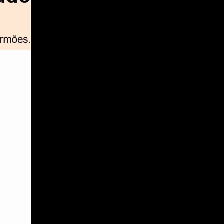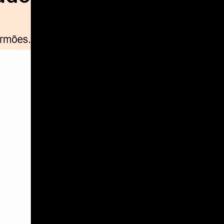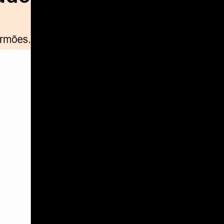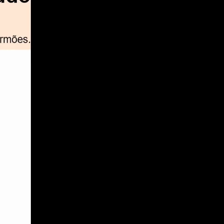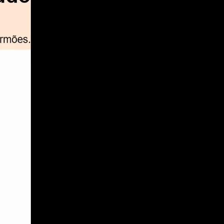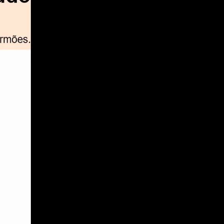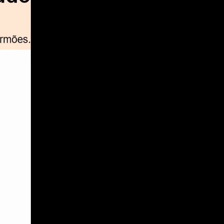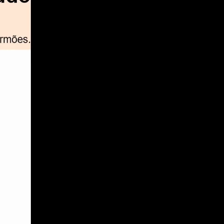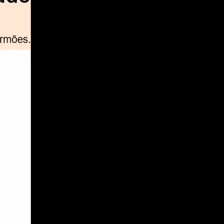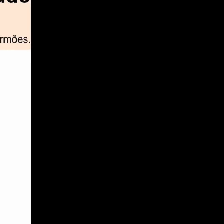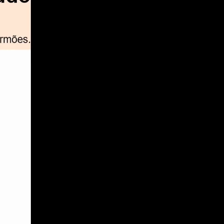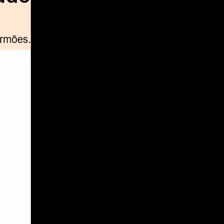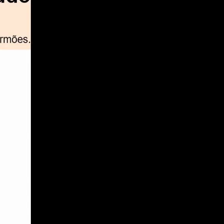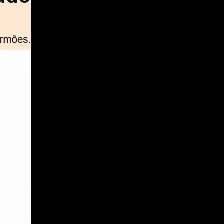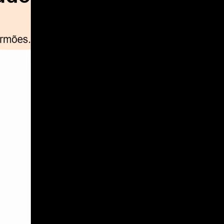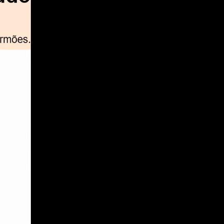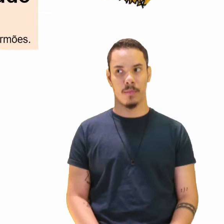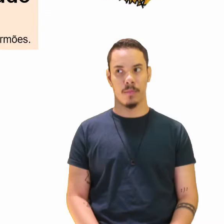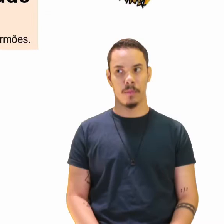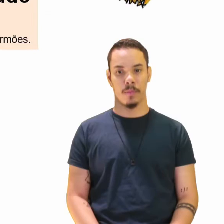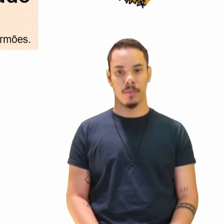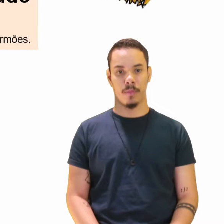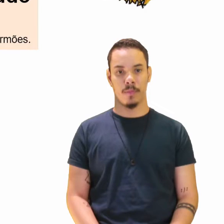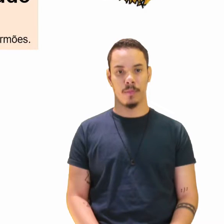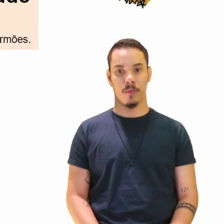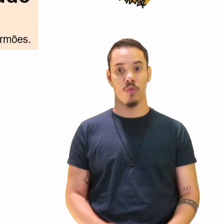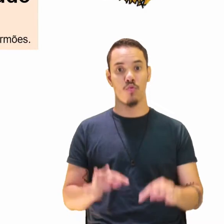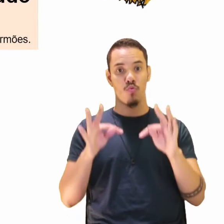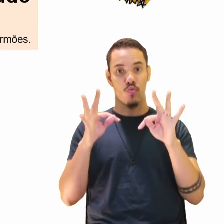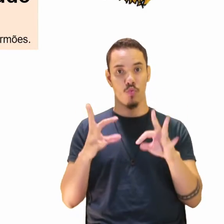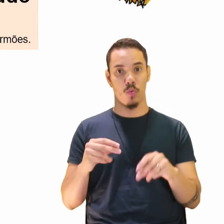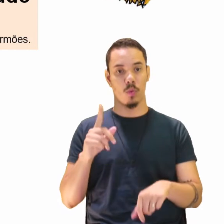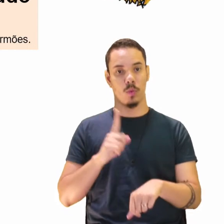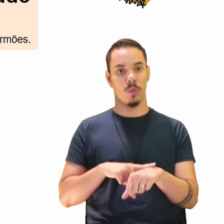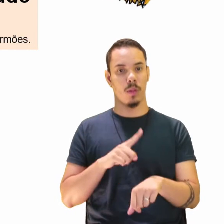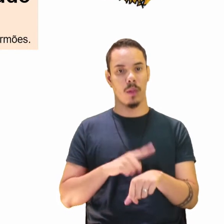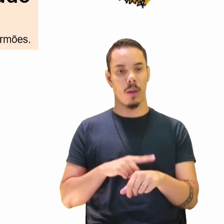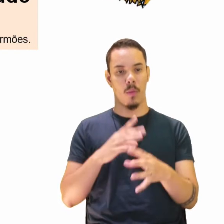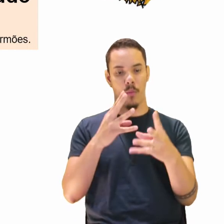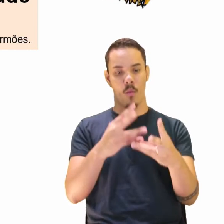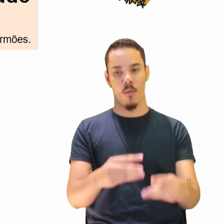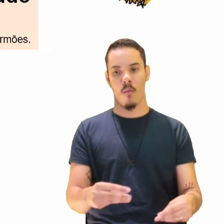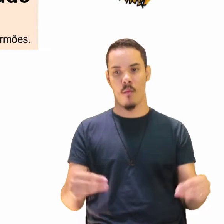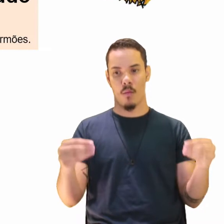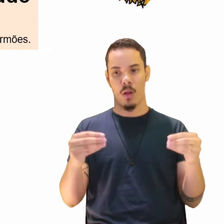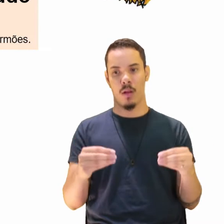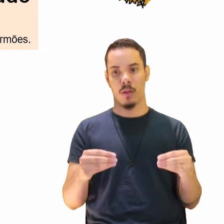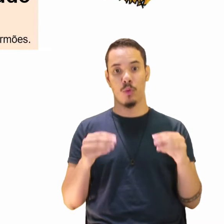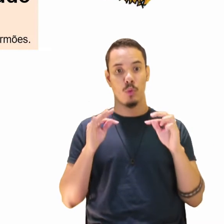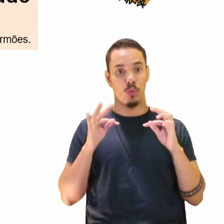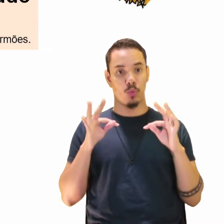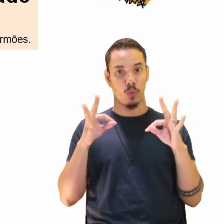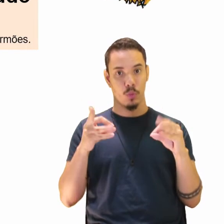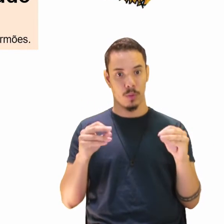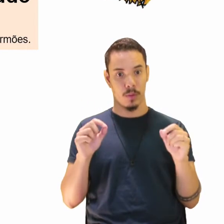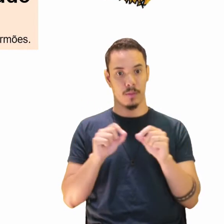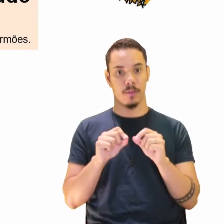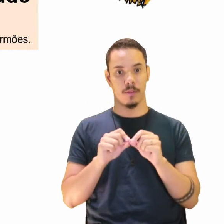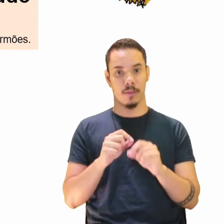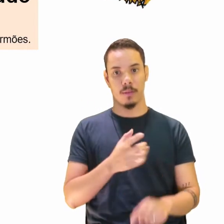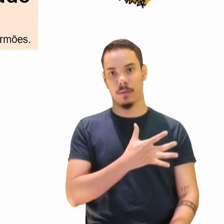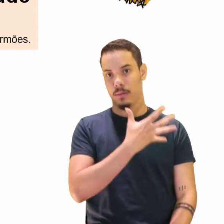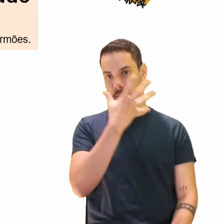Aqui, ó, tudo cura o tempo, tudo faz